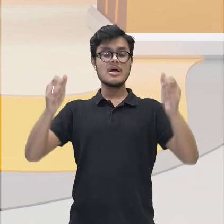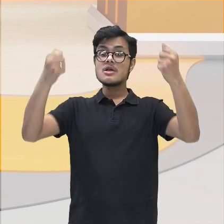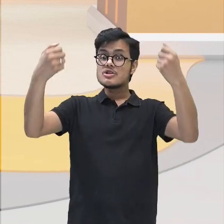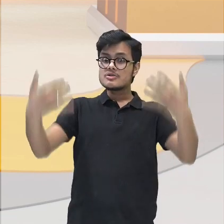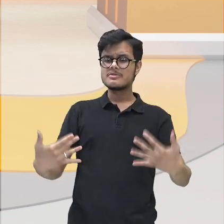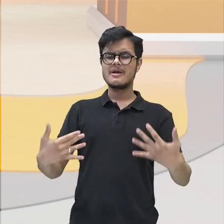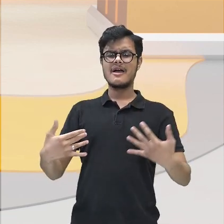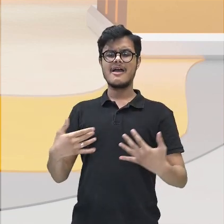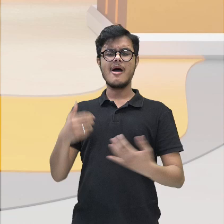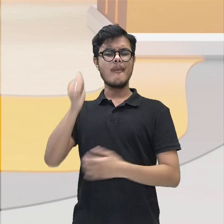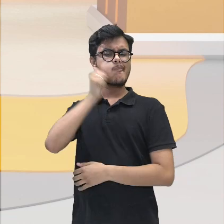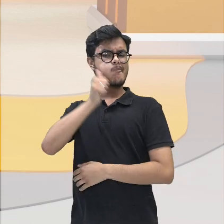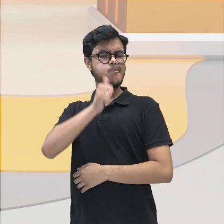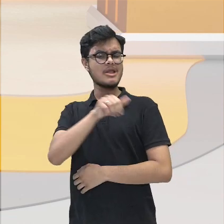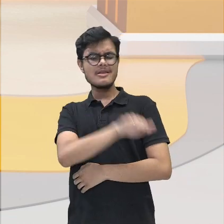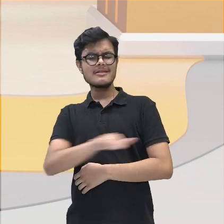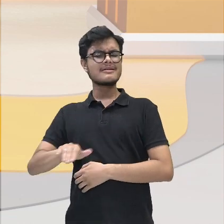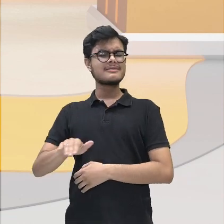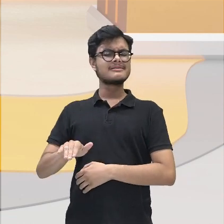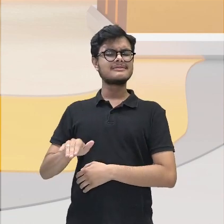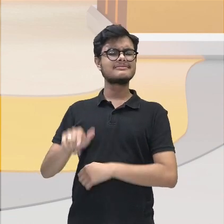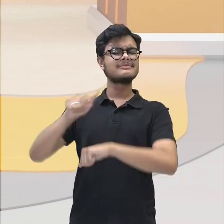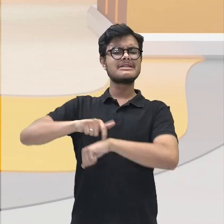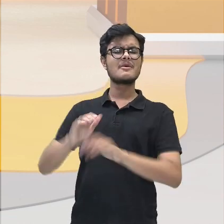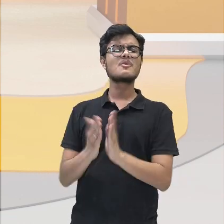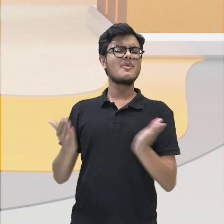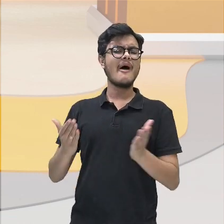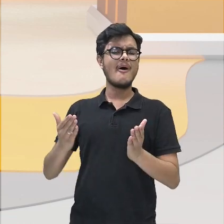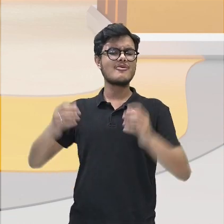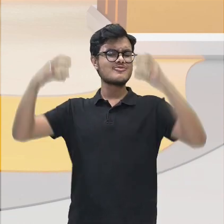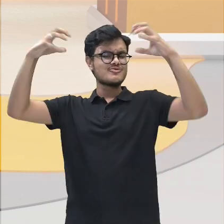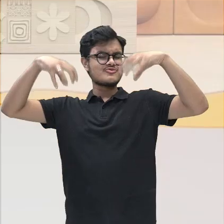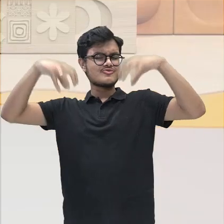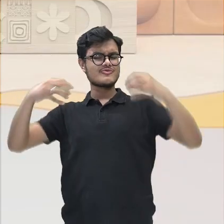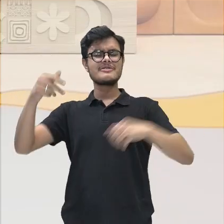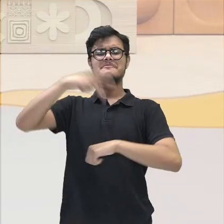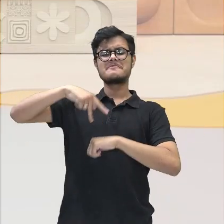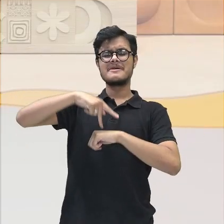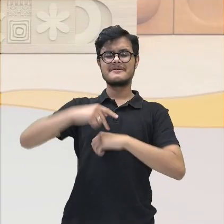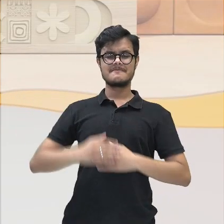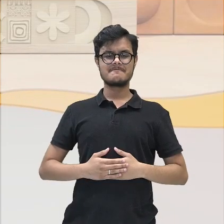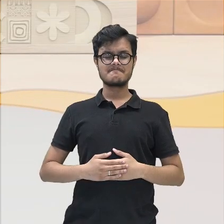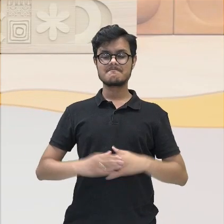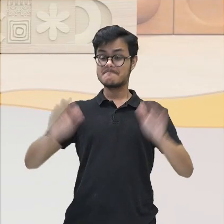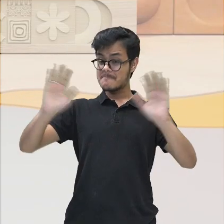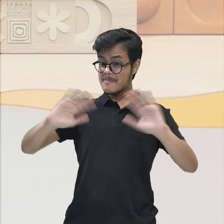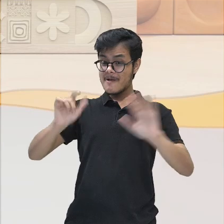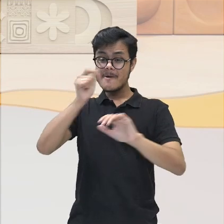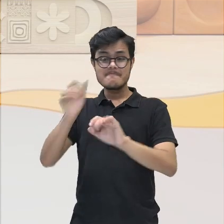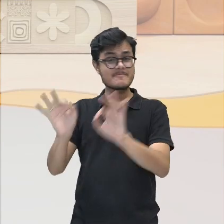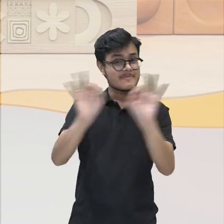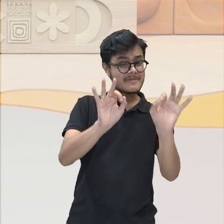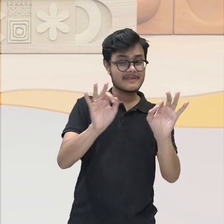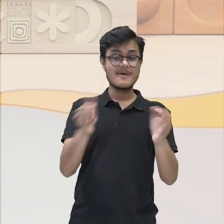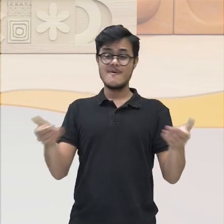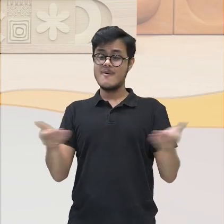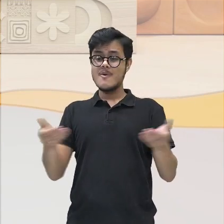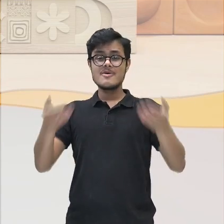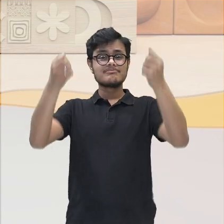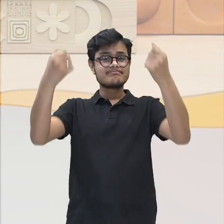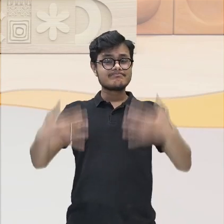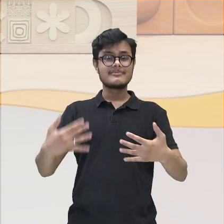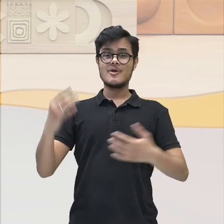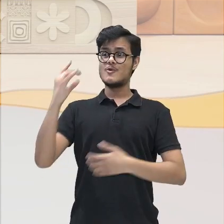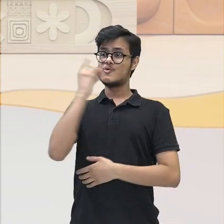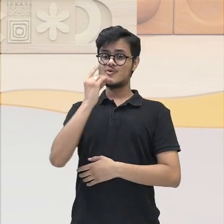nossa Cunhantã do Tempo para saber qual a previsão de chuvas hoje no nosso país? Olá, telespectadores! Hoje, o dia